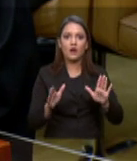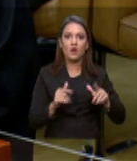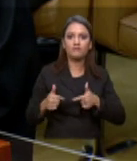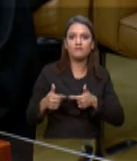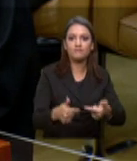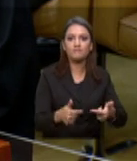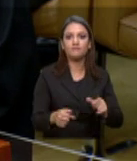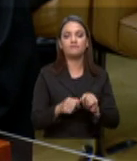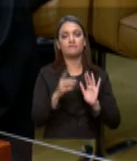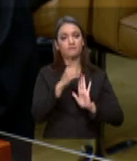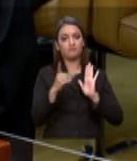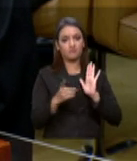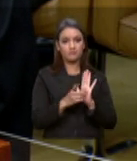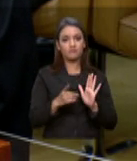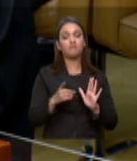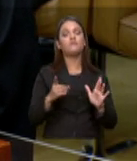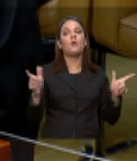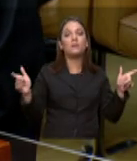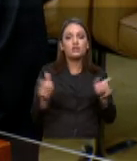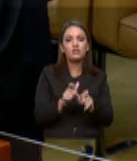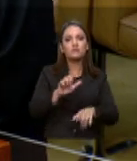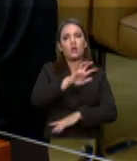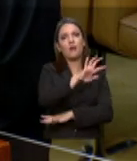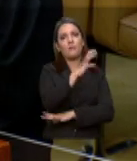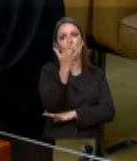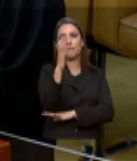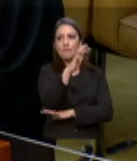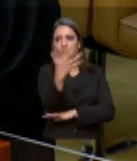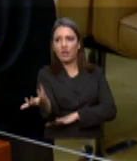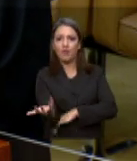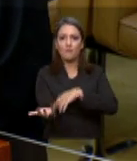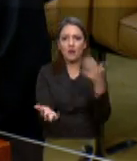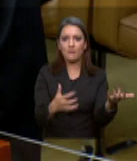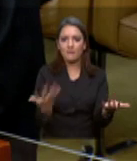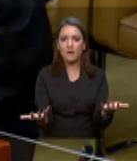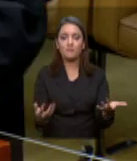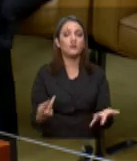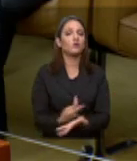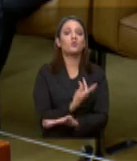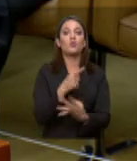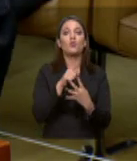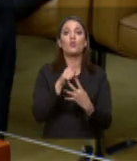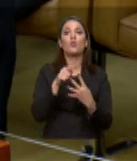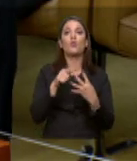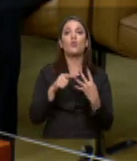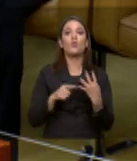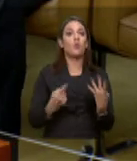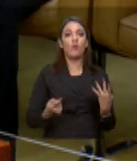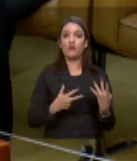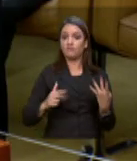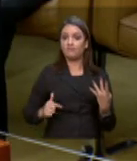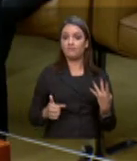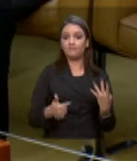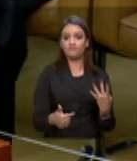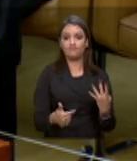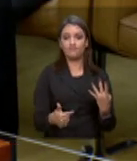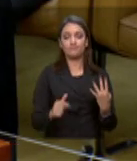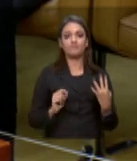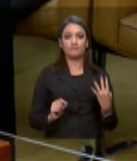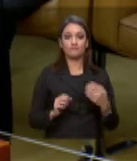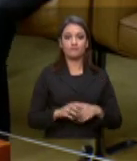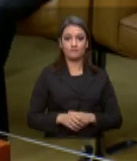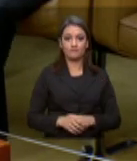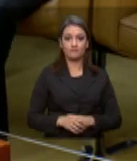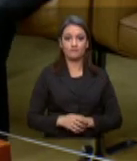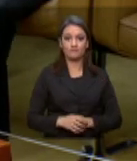Plano de Prevenção e Combate aos Desmatamentos, que foi implantada com apenas 4 medidas. E eu estou trazendo isso aqui para mostrar que, na verdade, o que